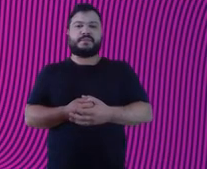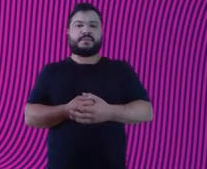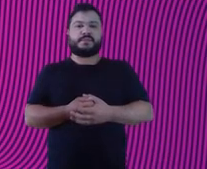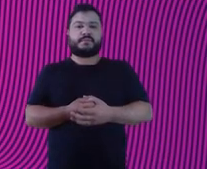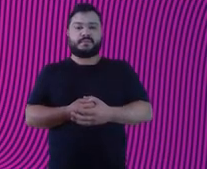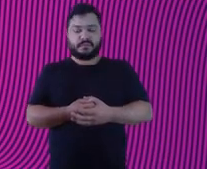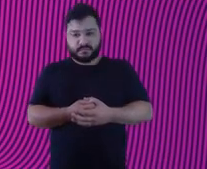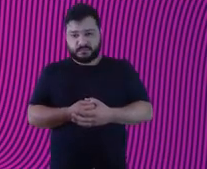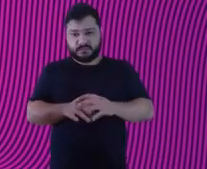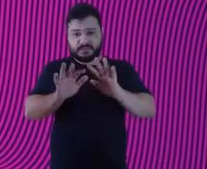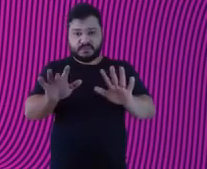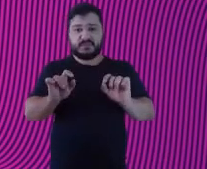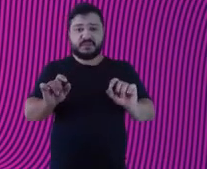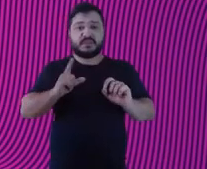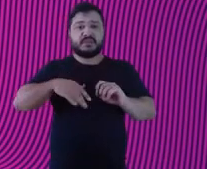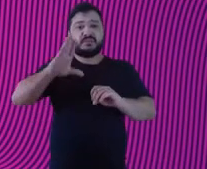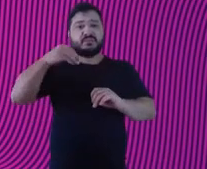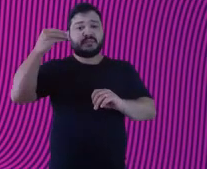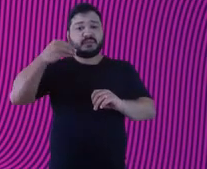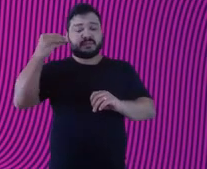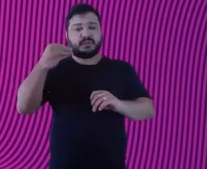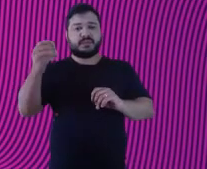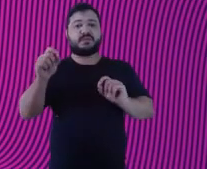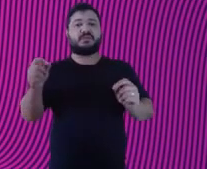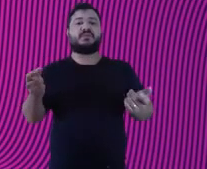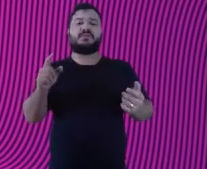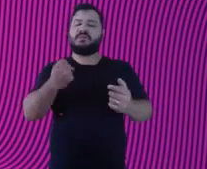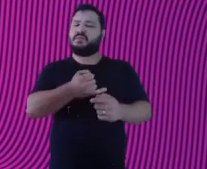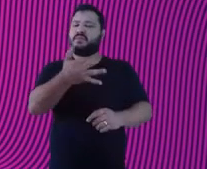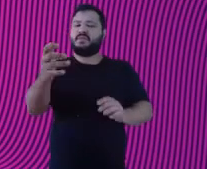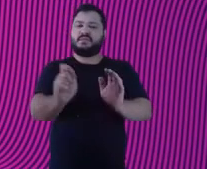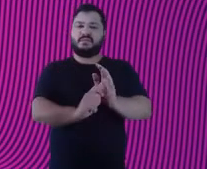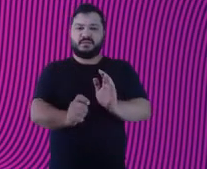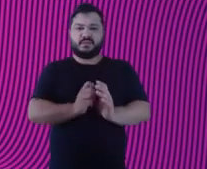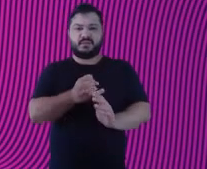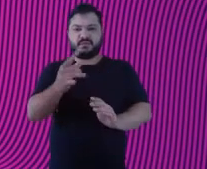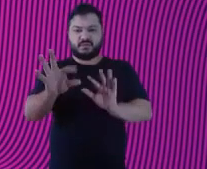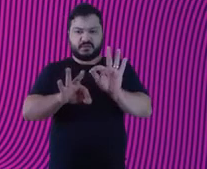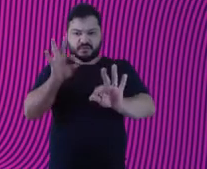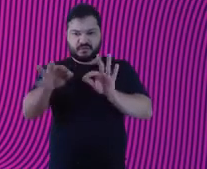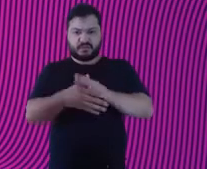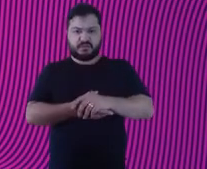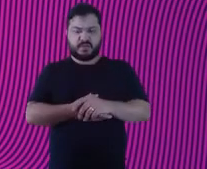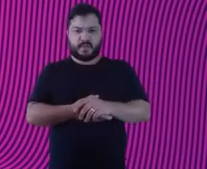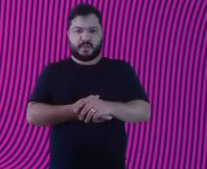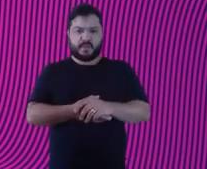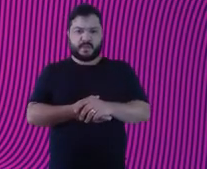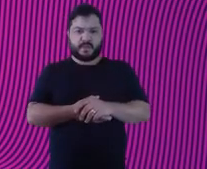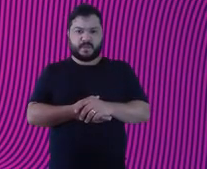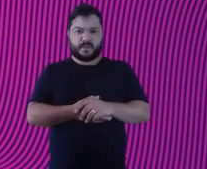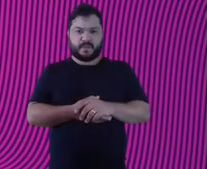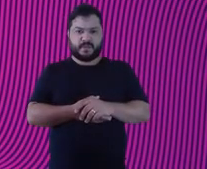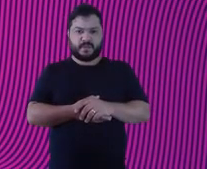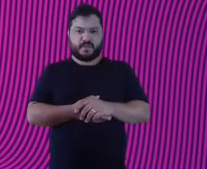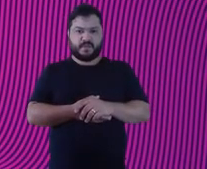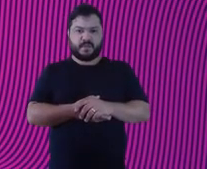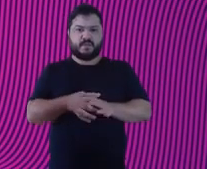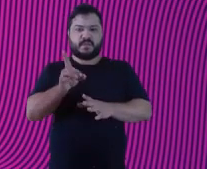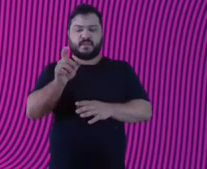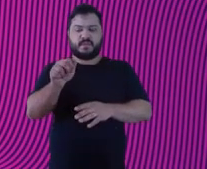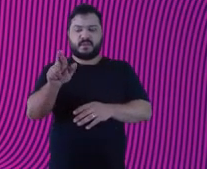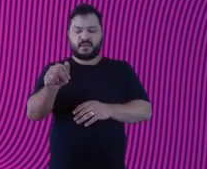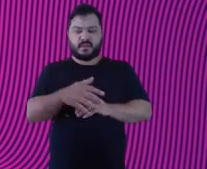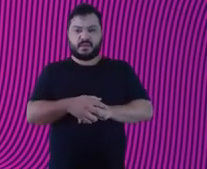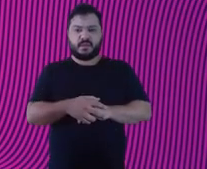que hoje em dia, quem tem mais experiência com o quê, né? São tantas drogas, são tantas opções. Eu tô indo mais pro lado do Dara, que eu gosto muito,